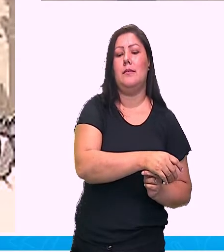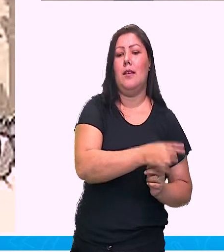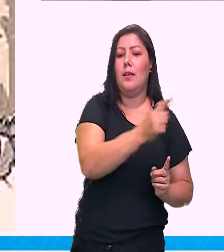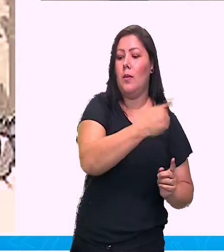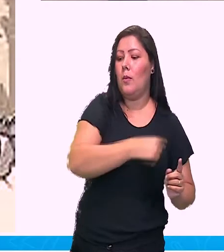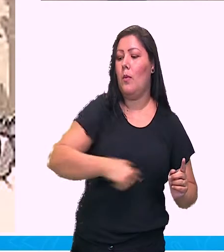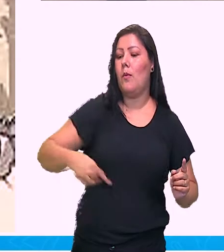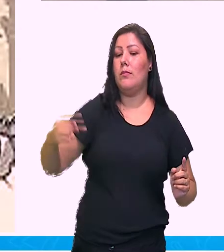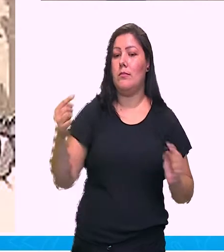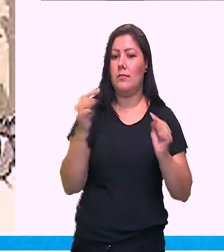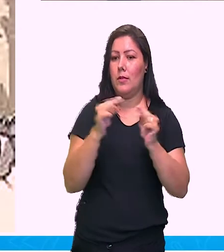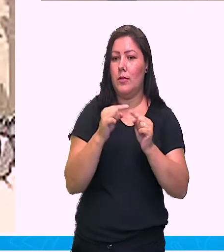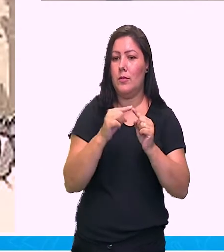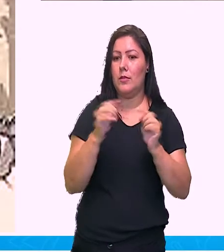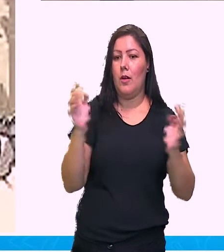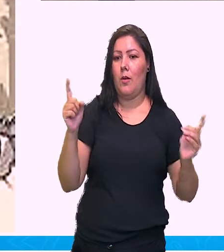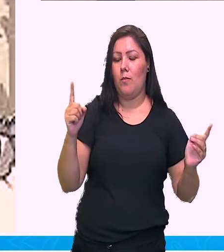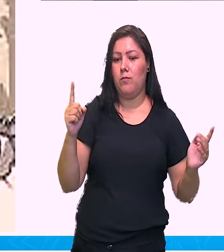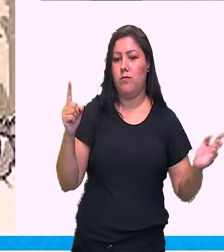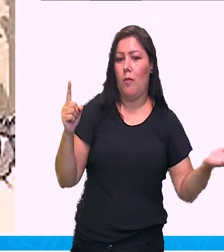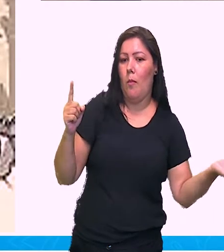é destruir